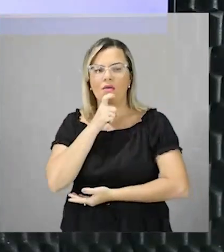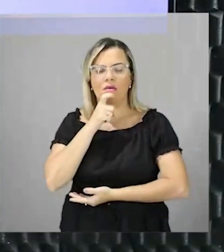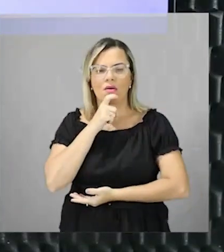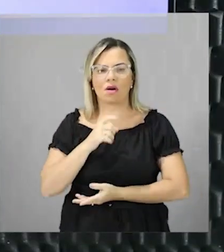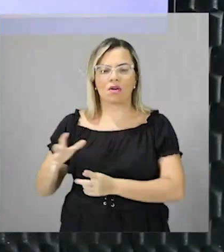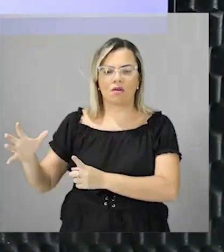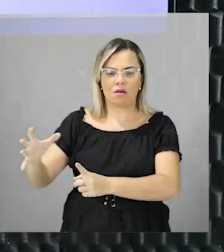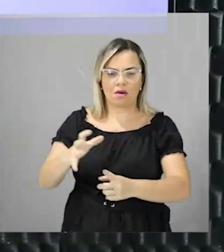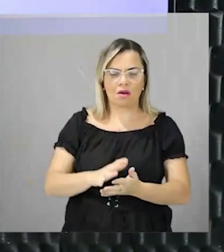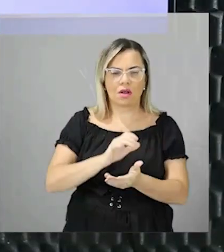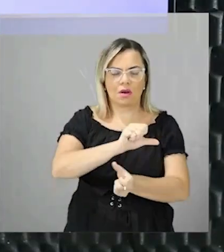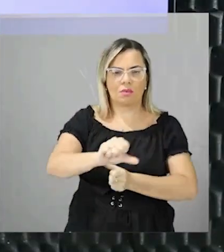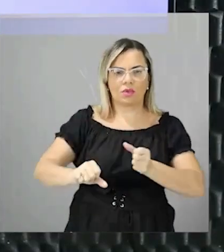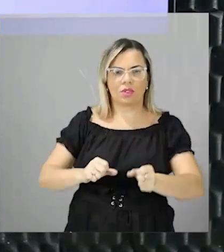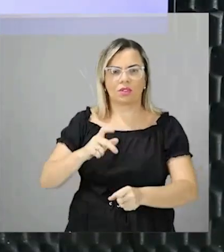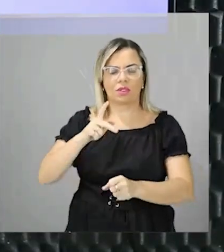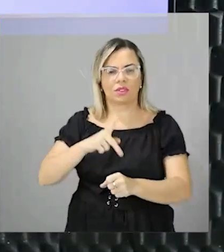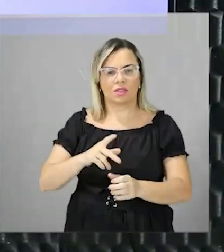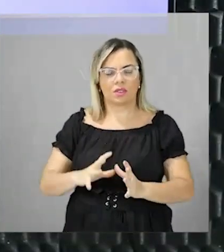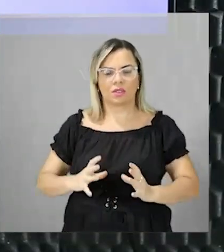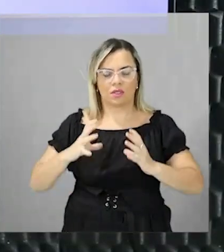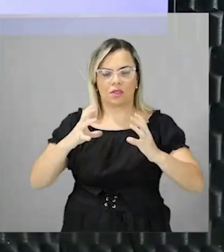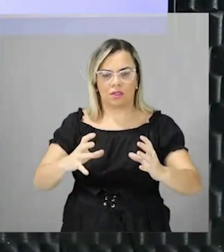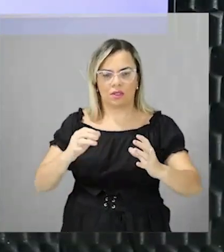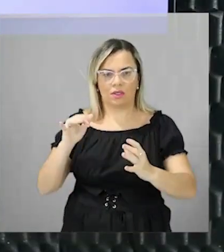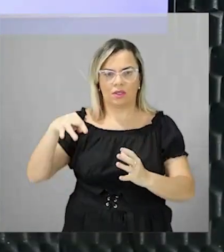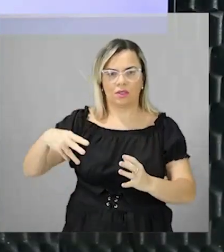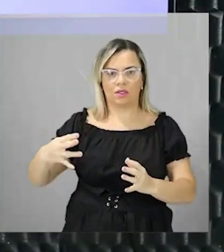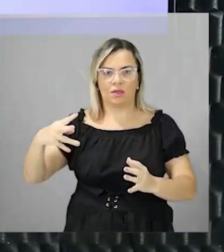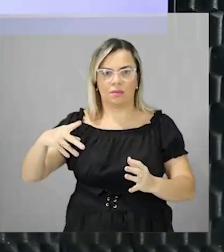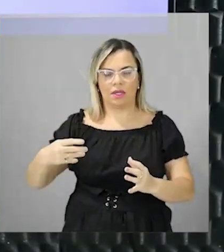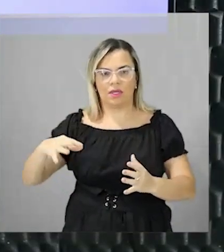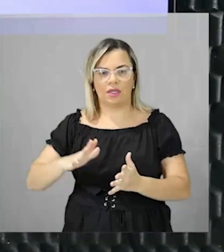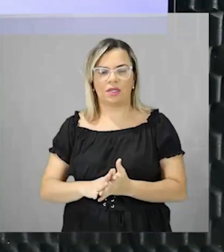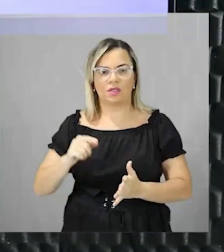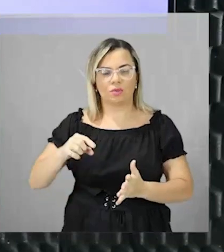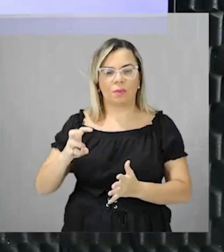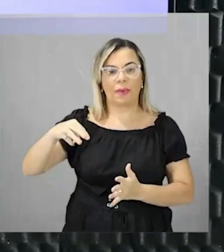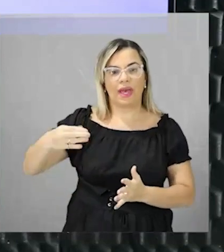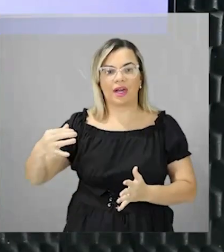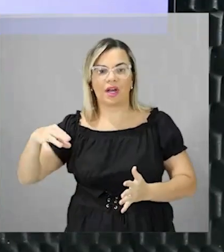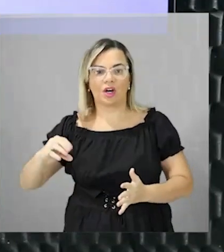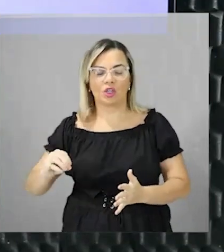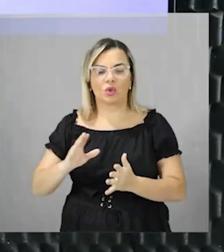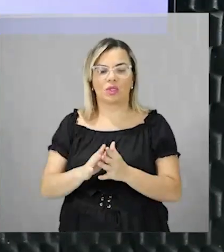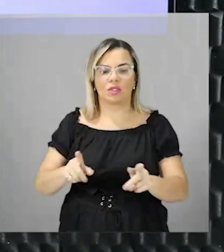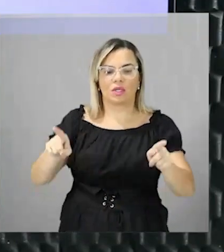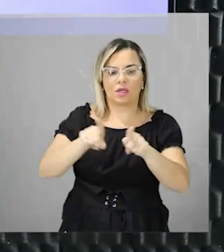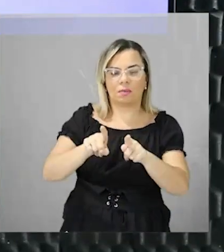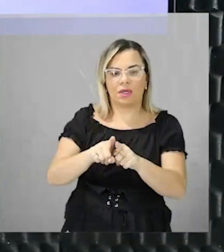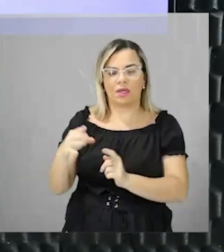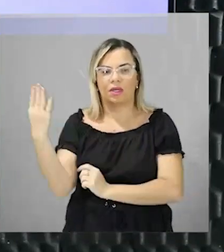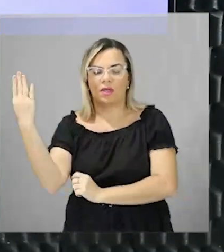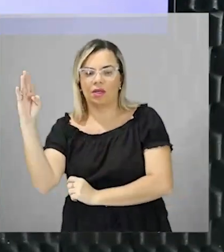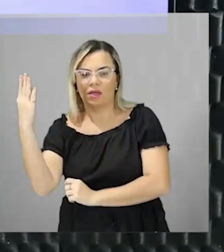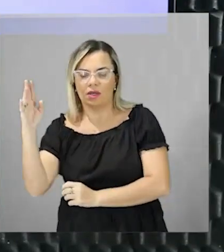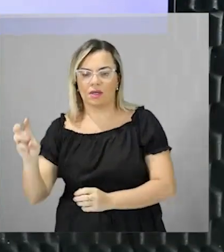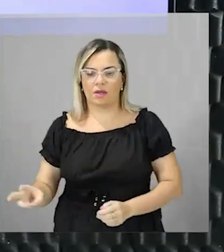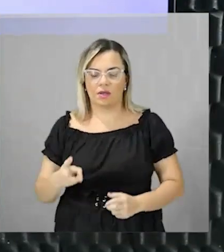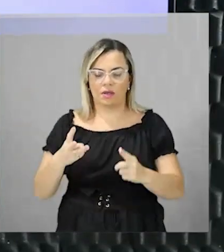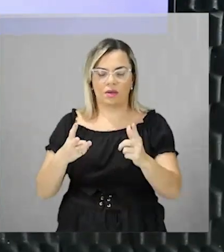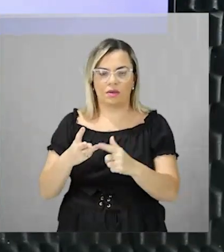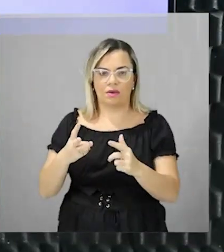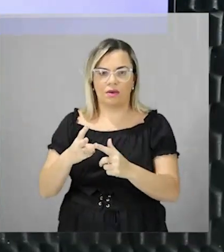na transformação dessas rochas, tá certo? A gente chama também de intemperismo mecânico. E nós temos o intemperismo biológico, que é quando árvores, raízes, né,